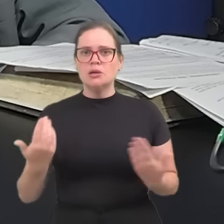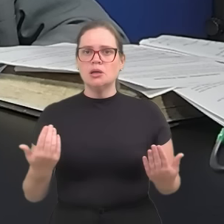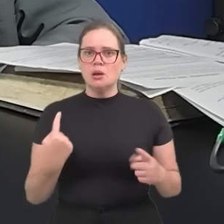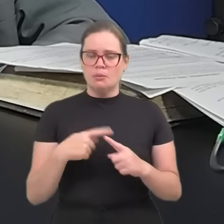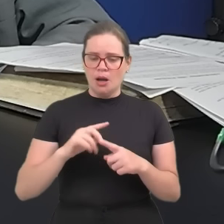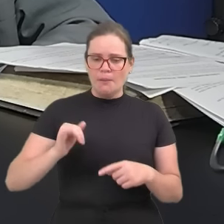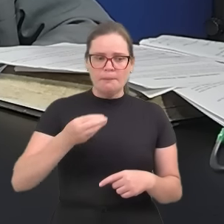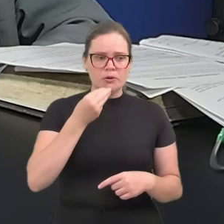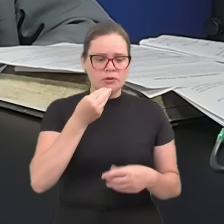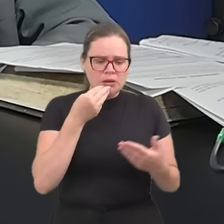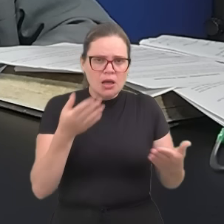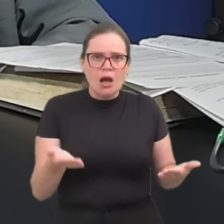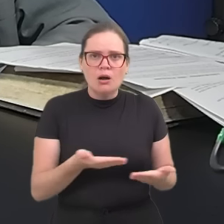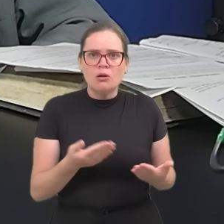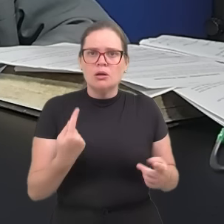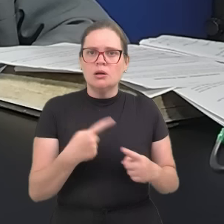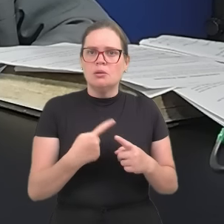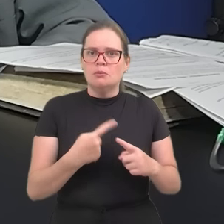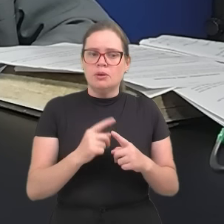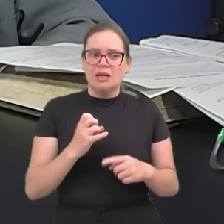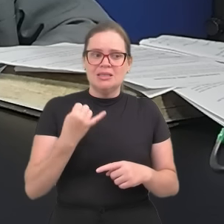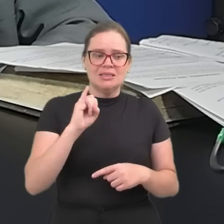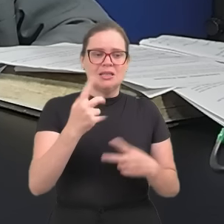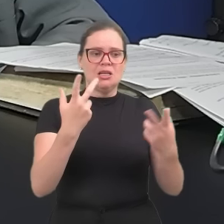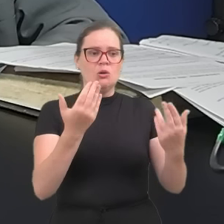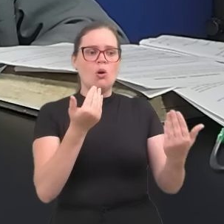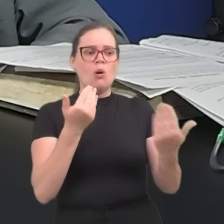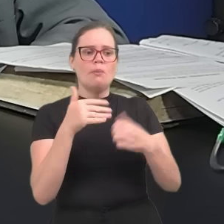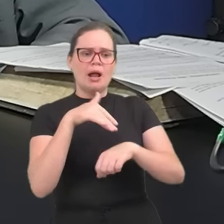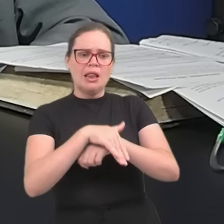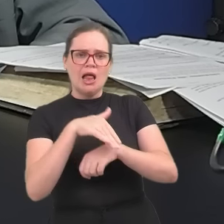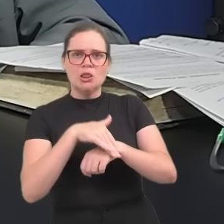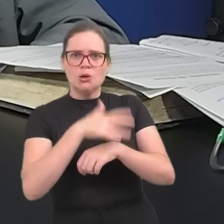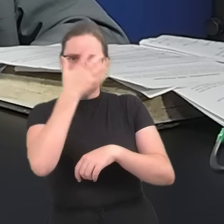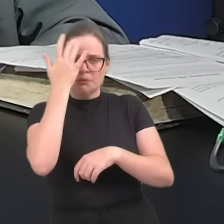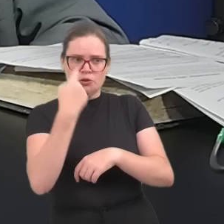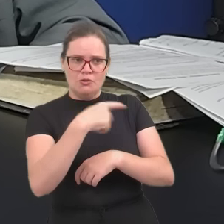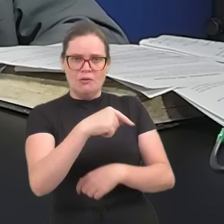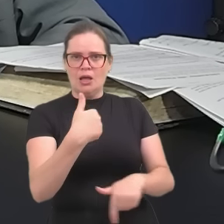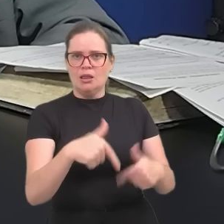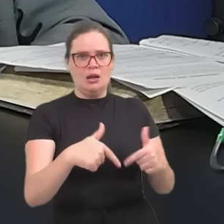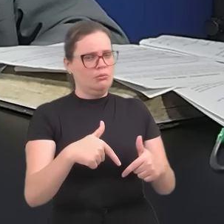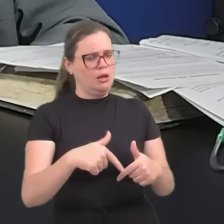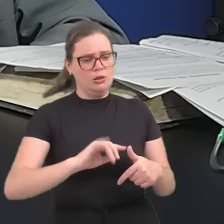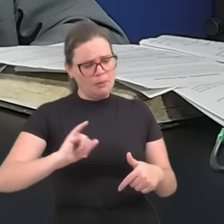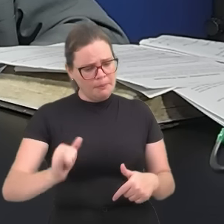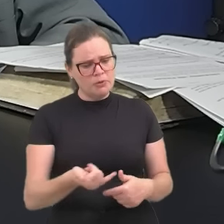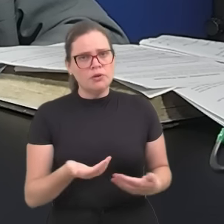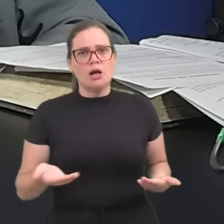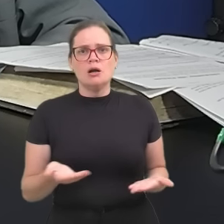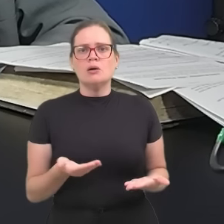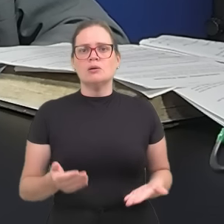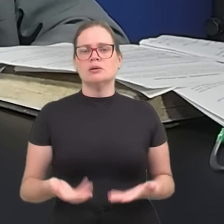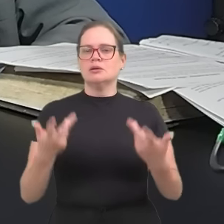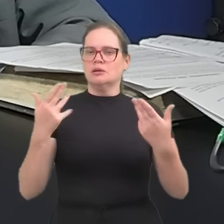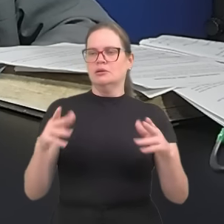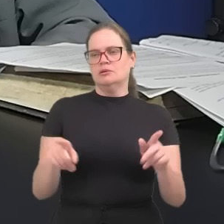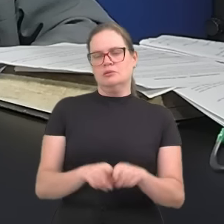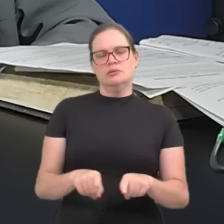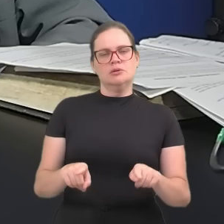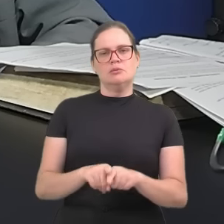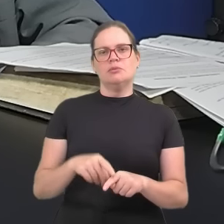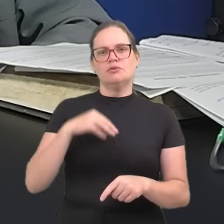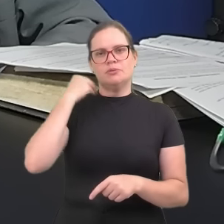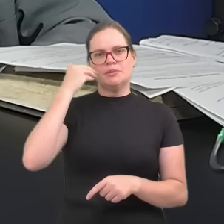pode trabalhar. Se não fosse Jesus naquele momento histórico ali para dar este ensino, e foi um grande ensino, uma